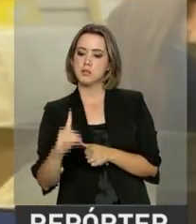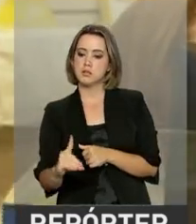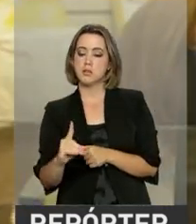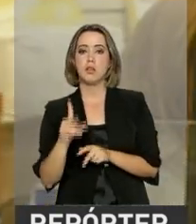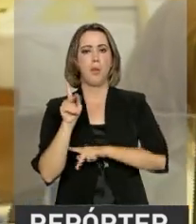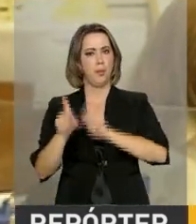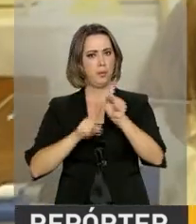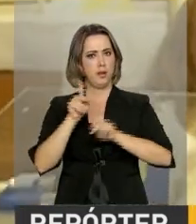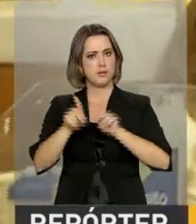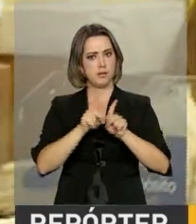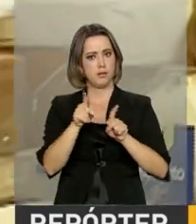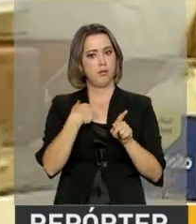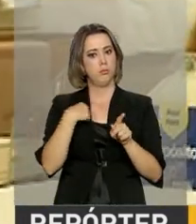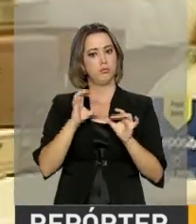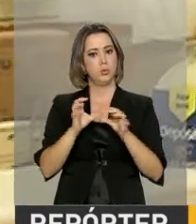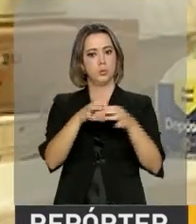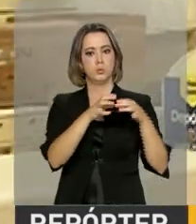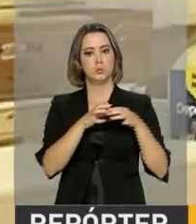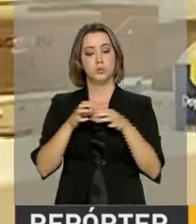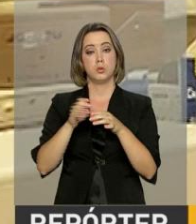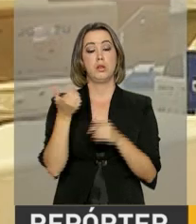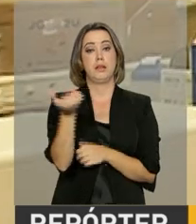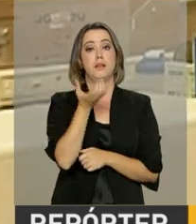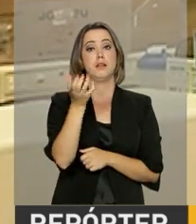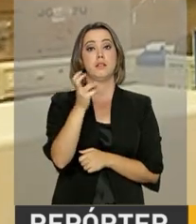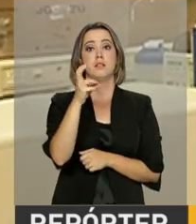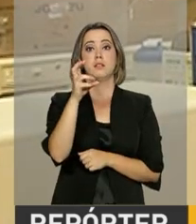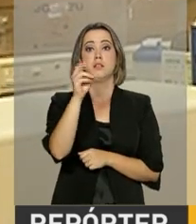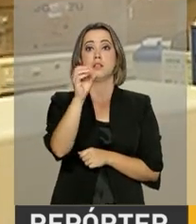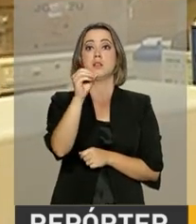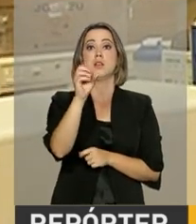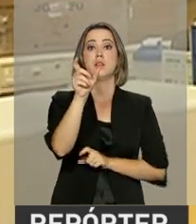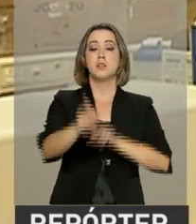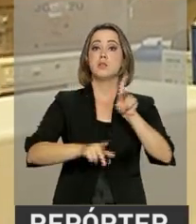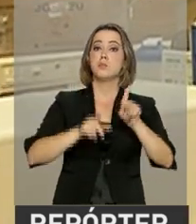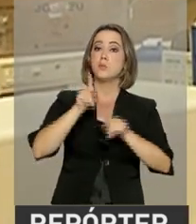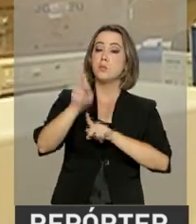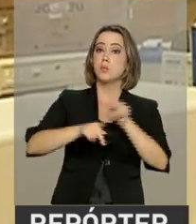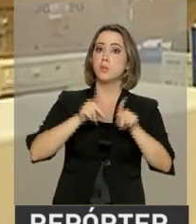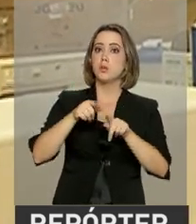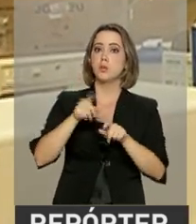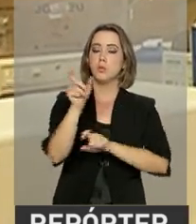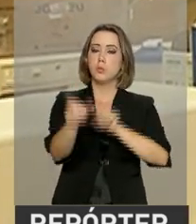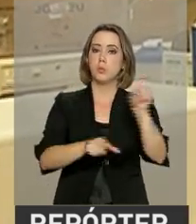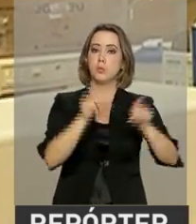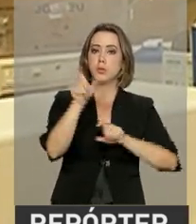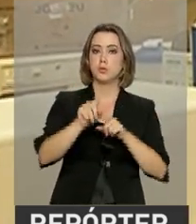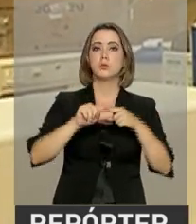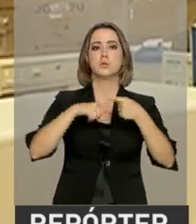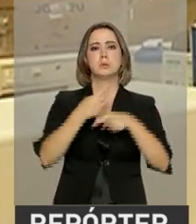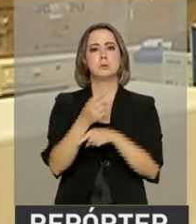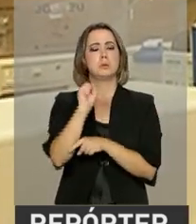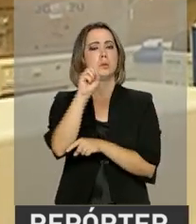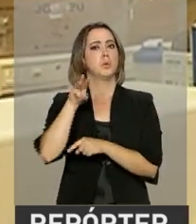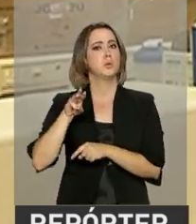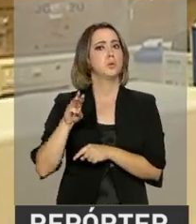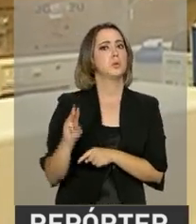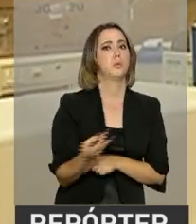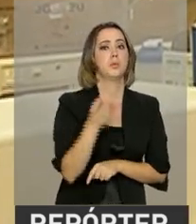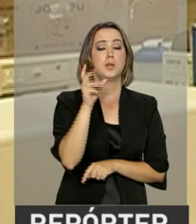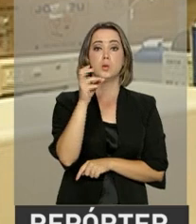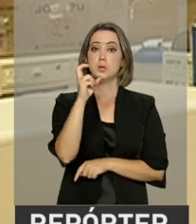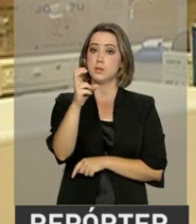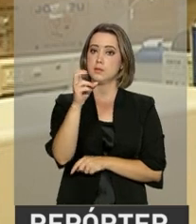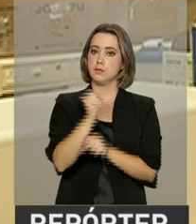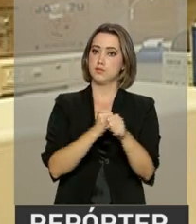e e o plano é chegar a 500.000 clientes até o fim deste ano e 8 milhões nos próximos 5 anos para alcançar essa